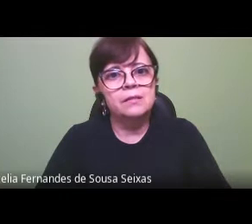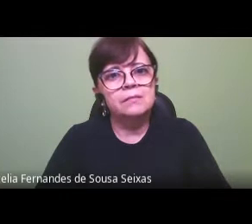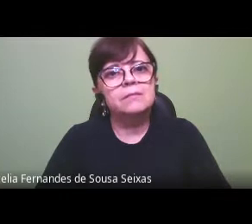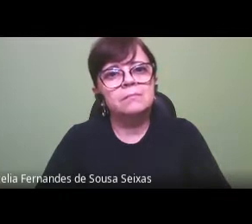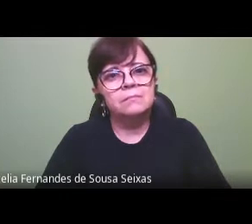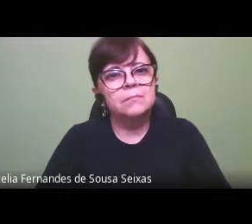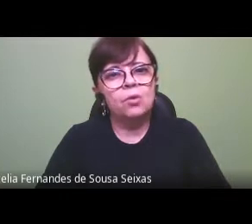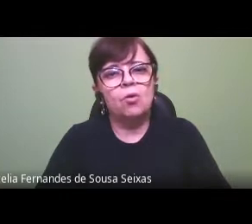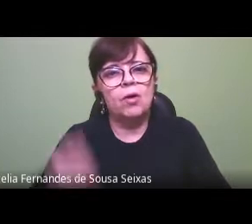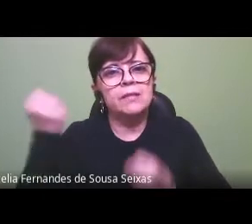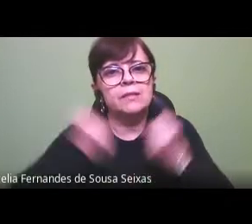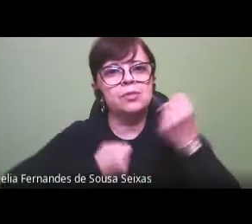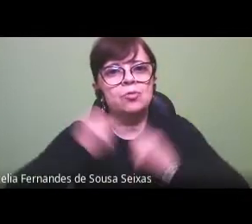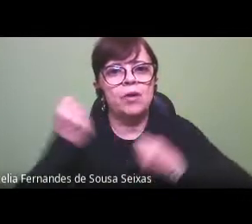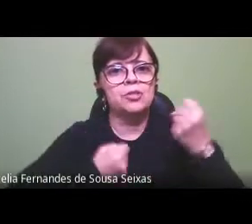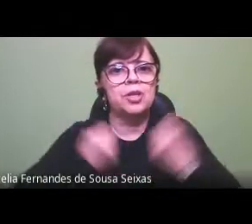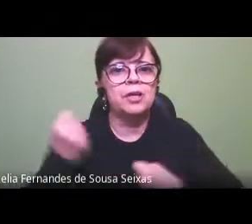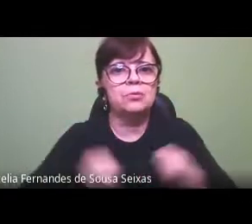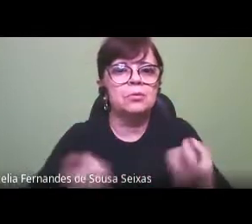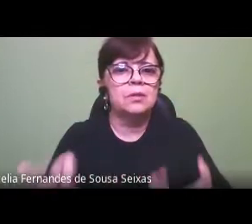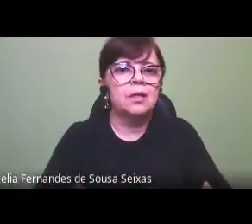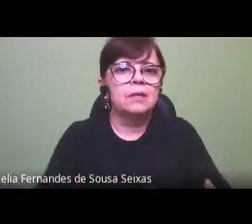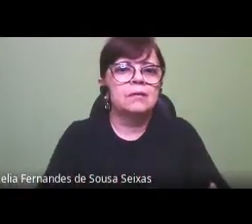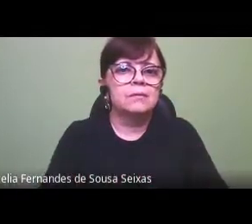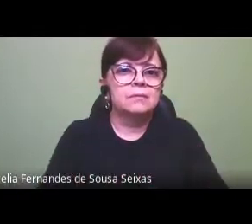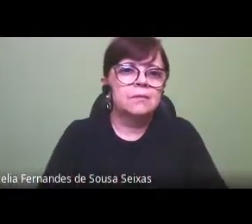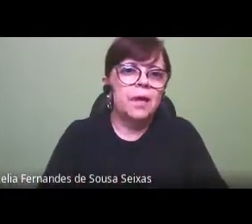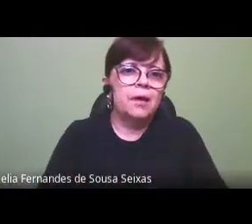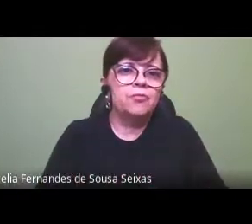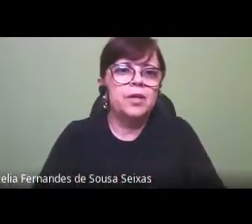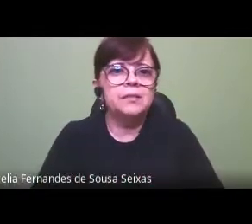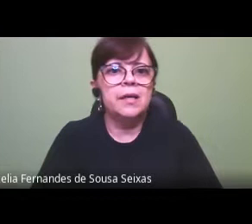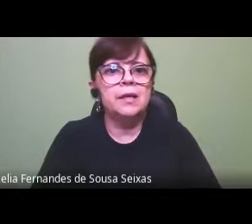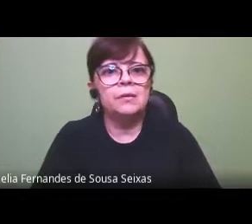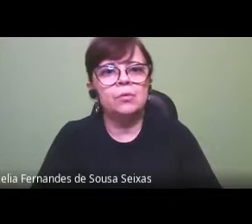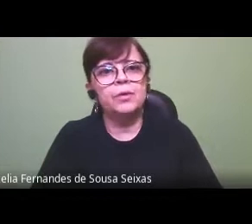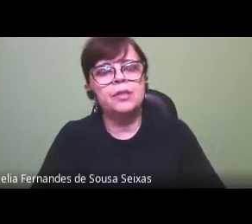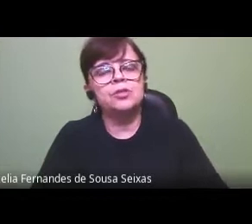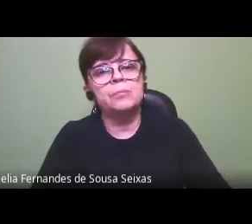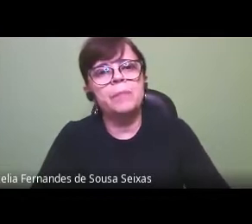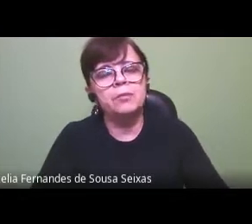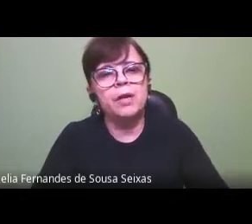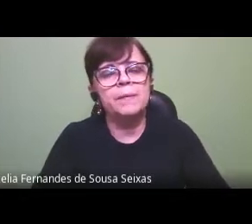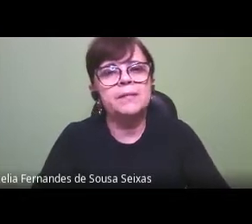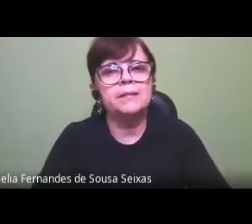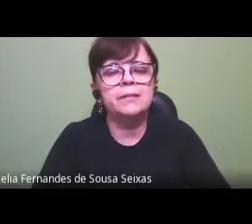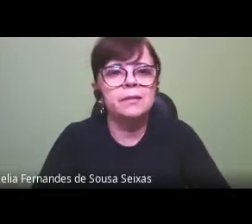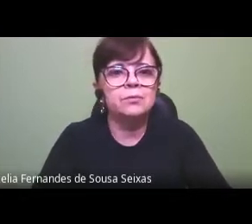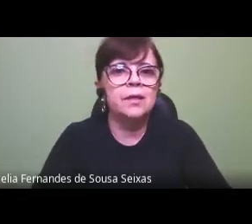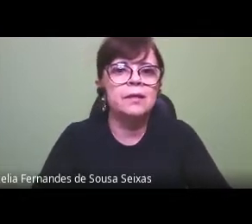esse, se colocar assim de qualquer jeito, fica sem o entendimento,